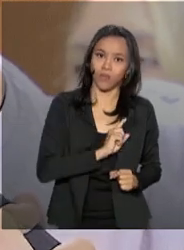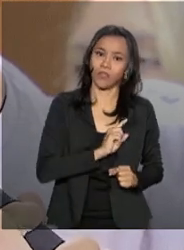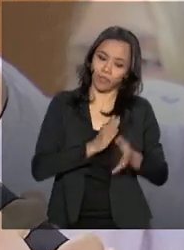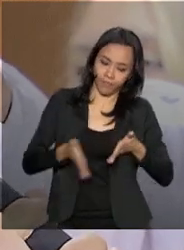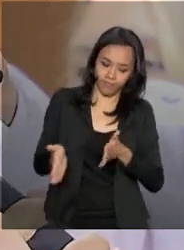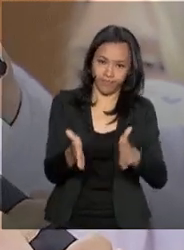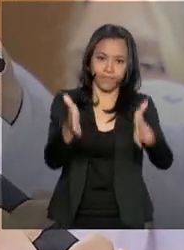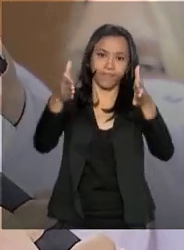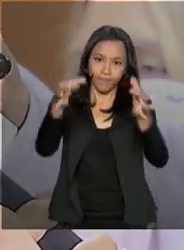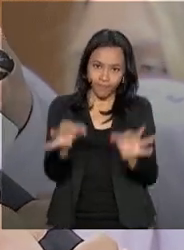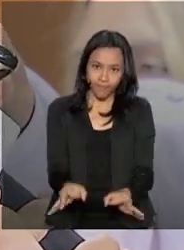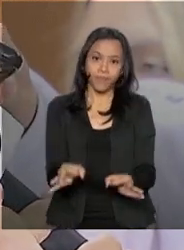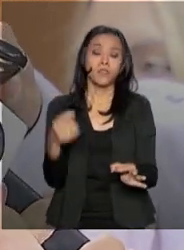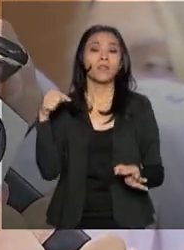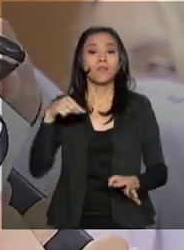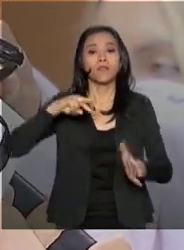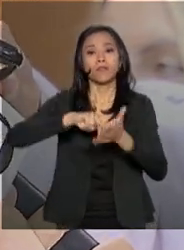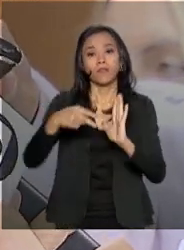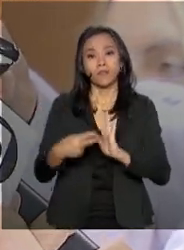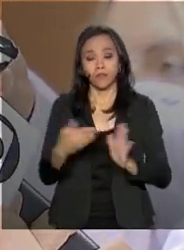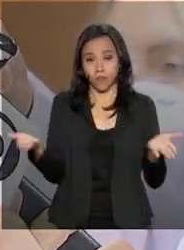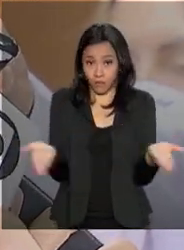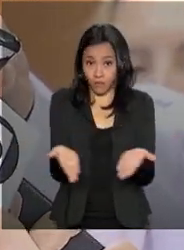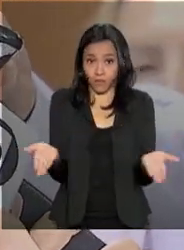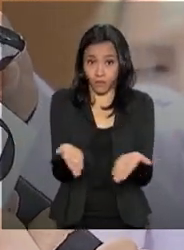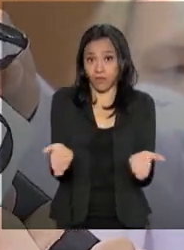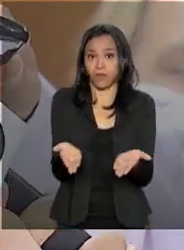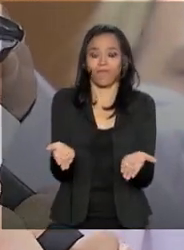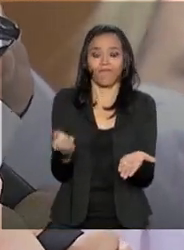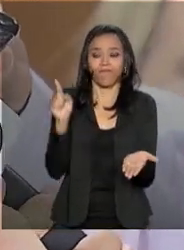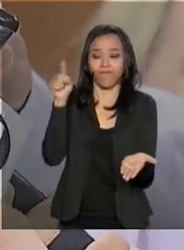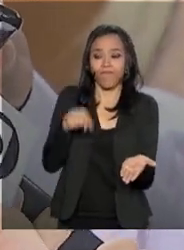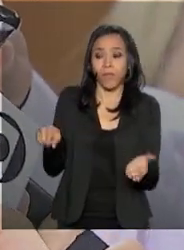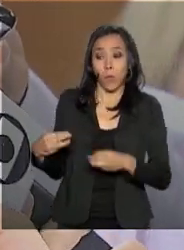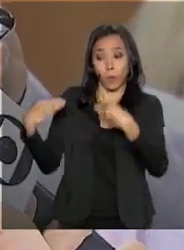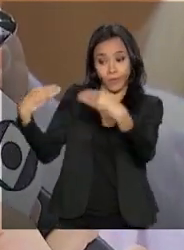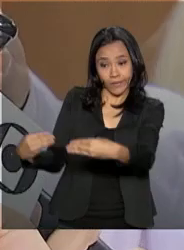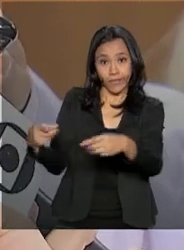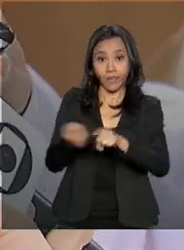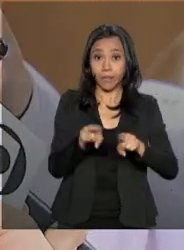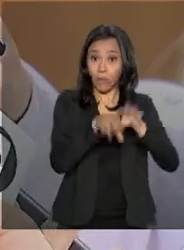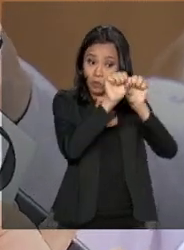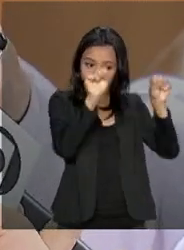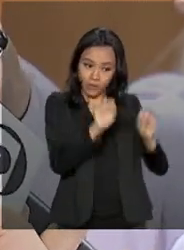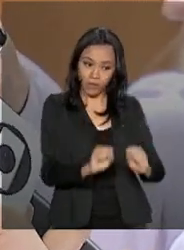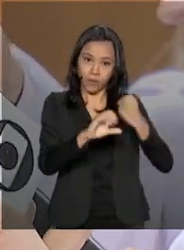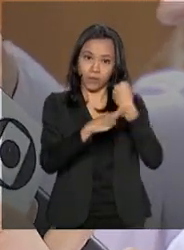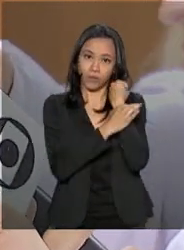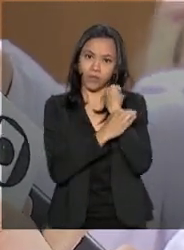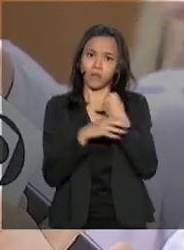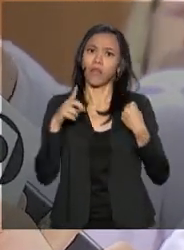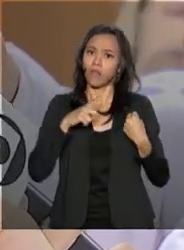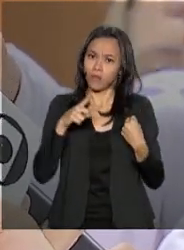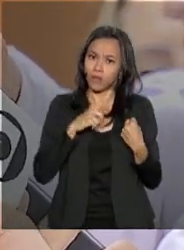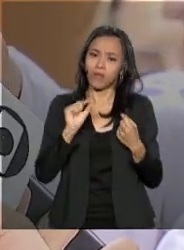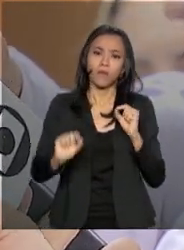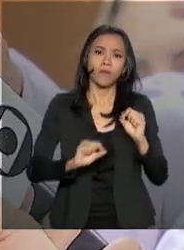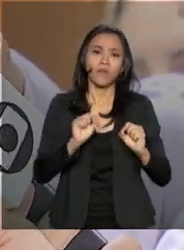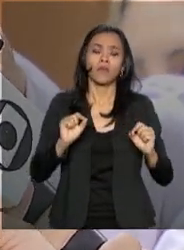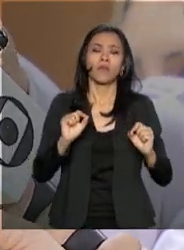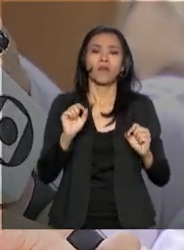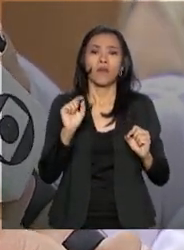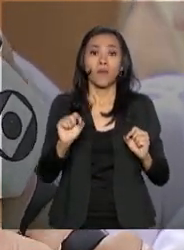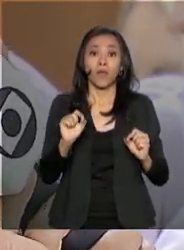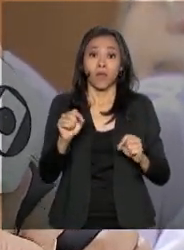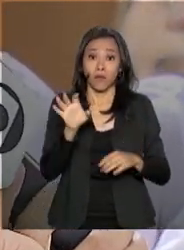certo isso quer dizer que hoje com o ministério e com susp a uma integração crescente real entre